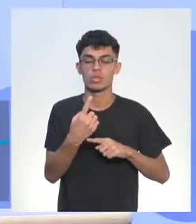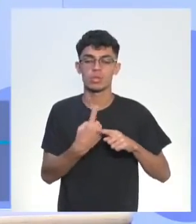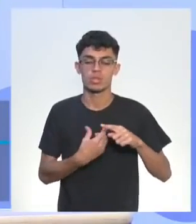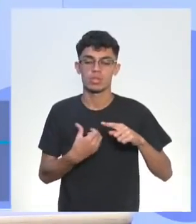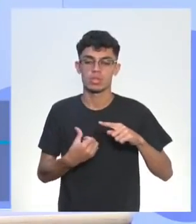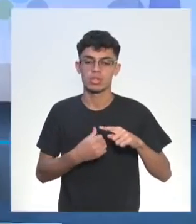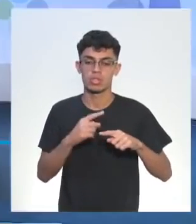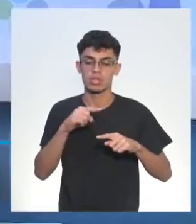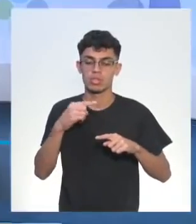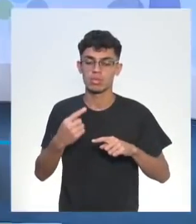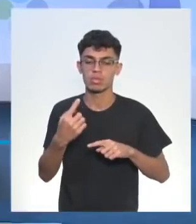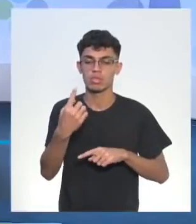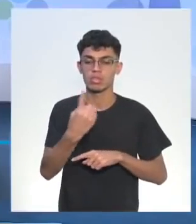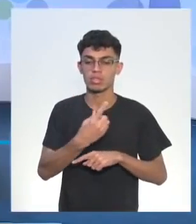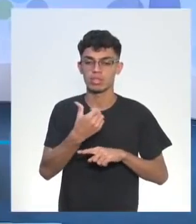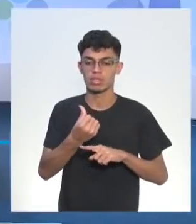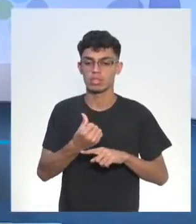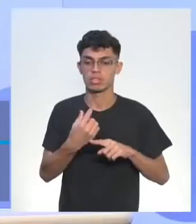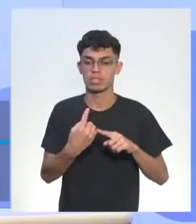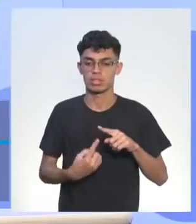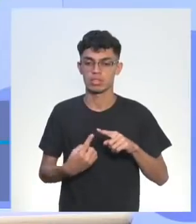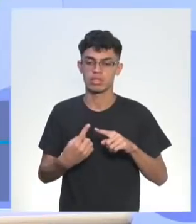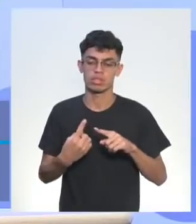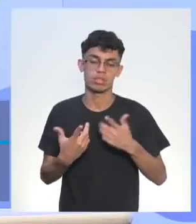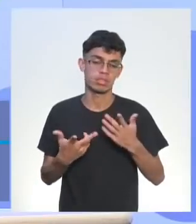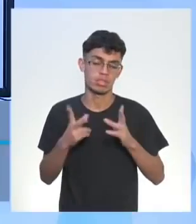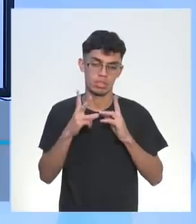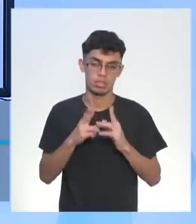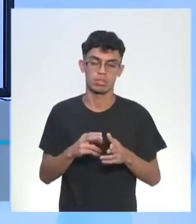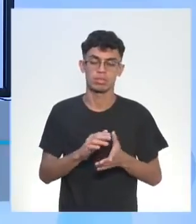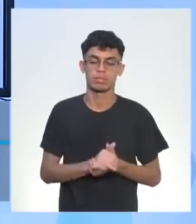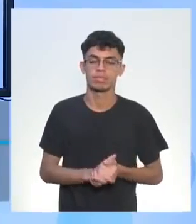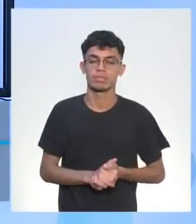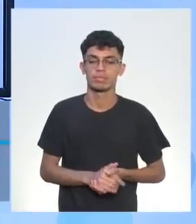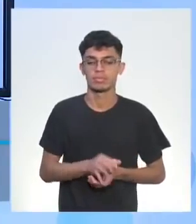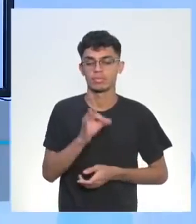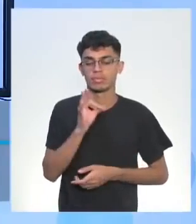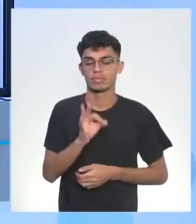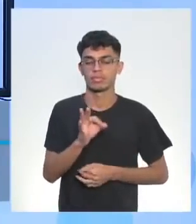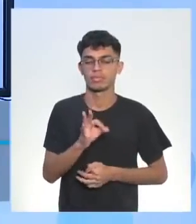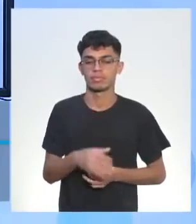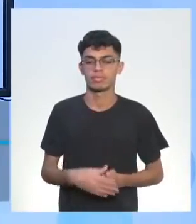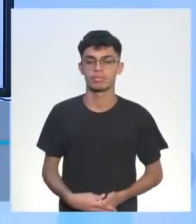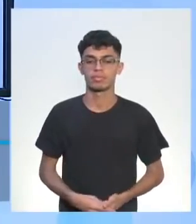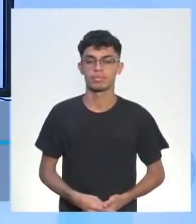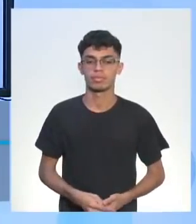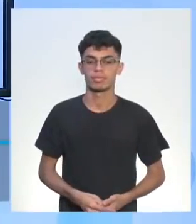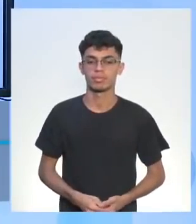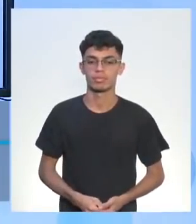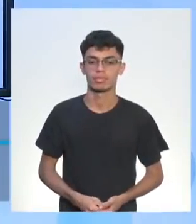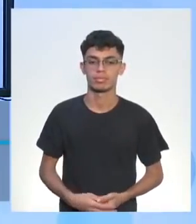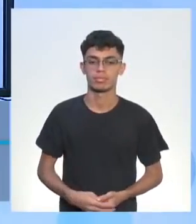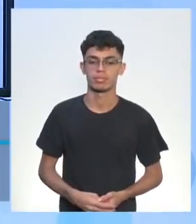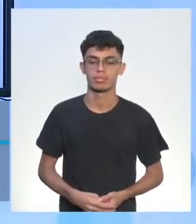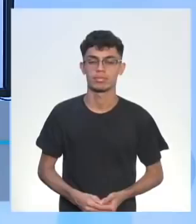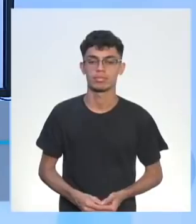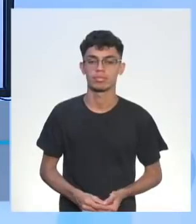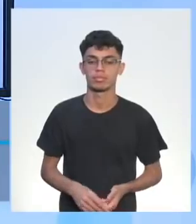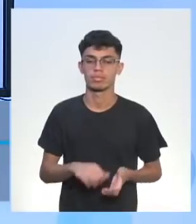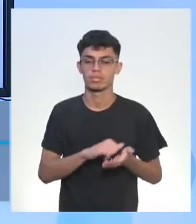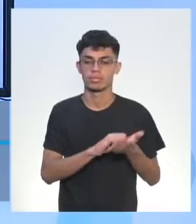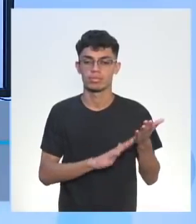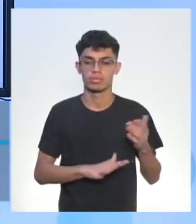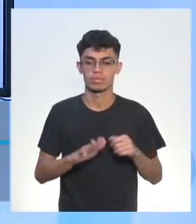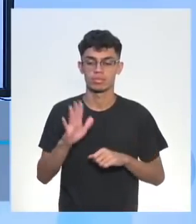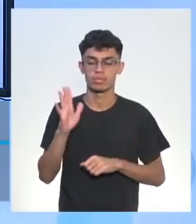16 e depois ter invertido também, que seria a mesma coisa, né? Perfeito. Isso mesmo. E agora a gente vai fazer mais um.